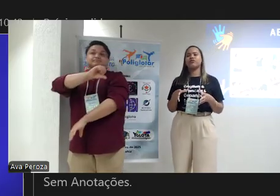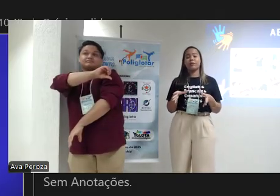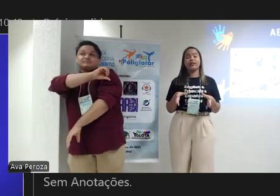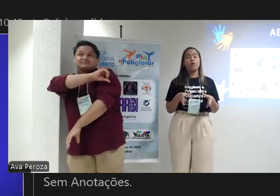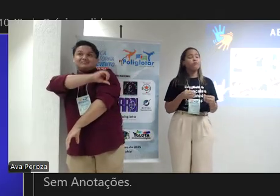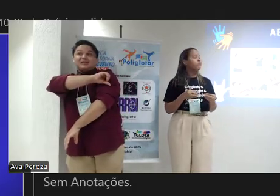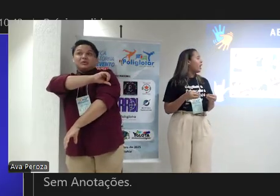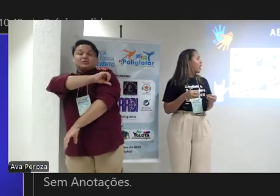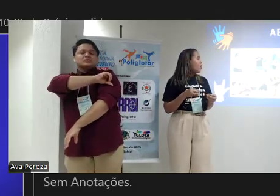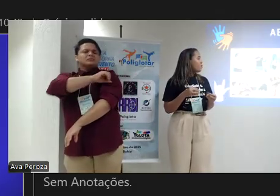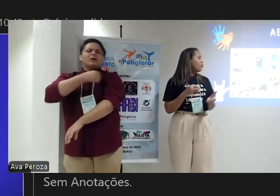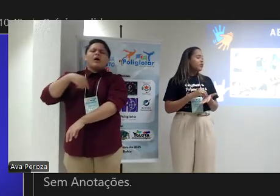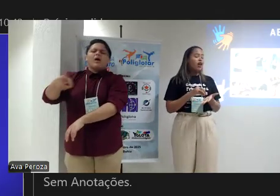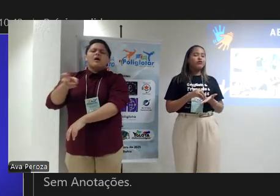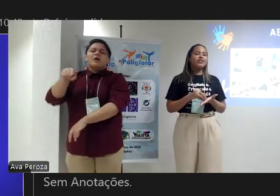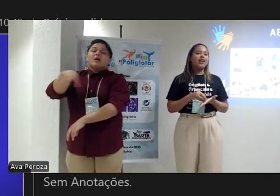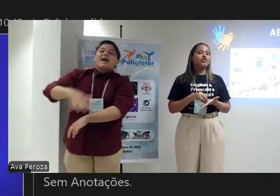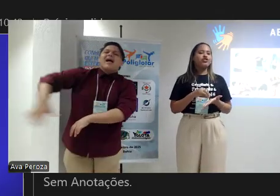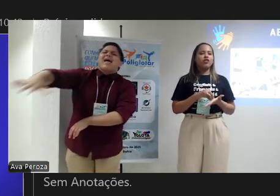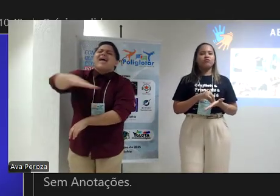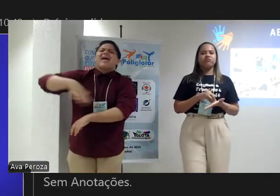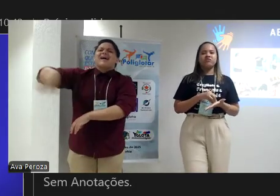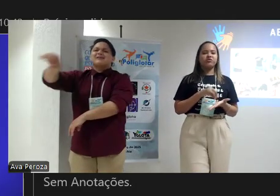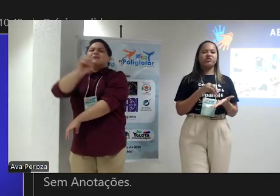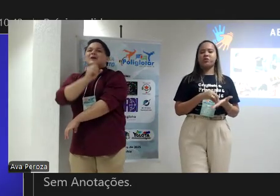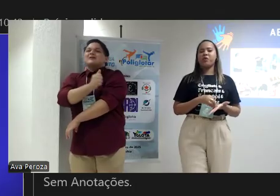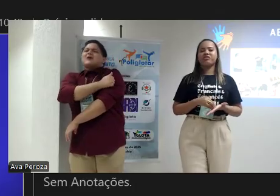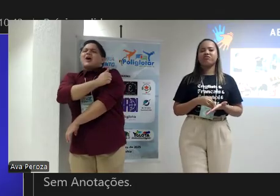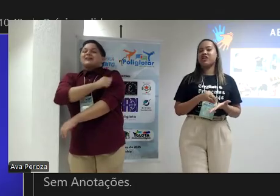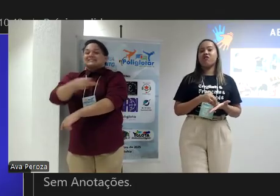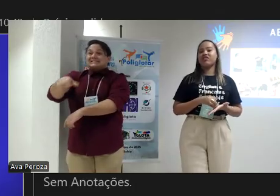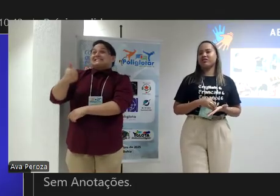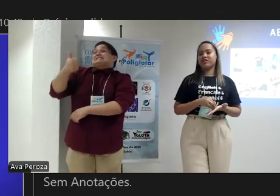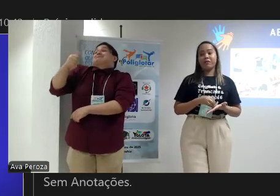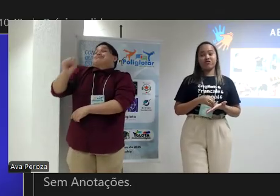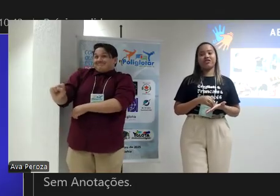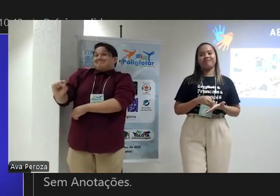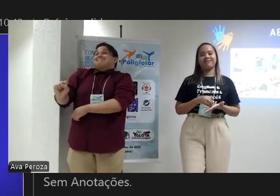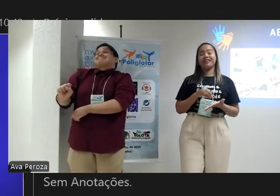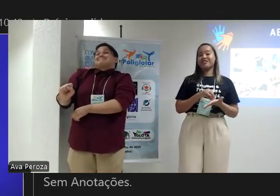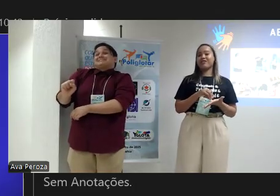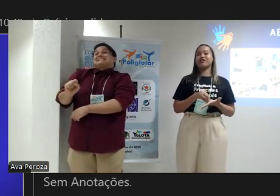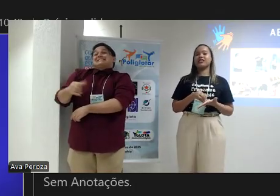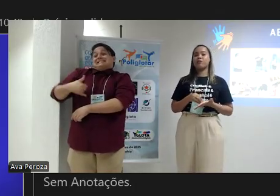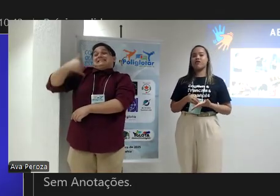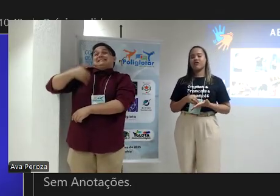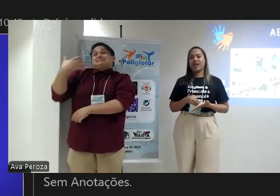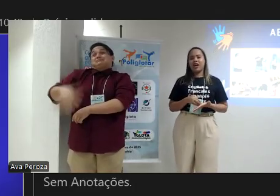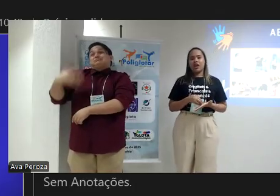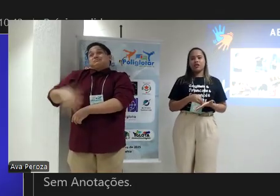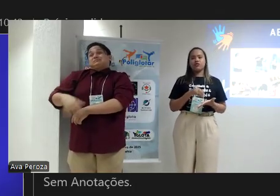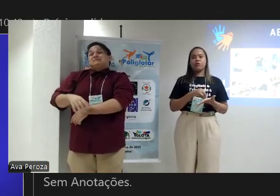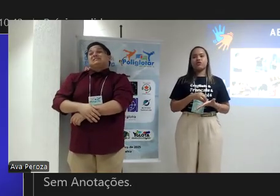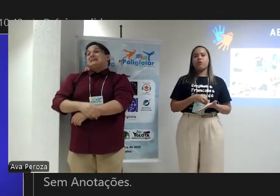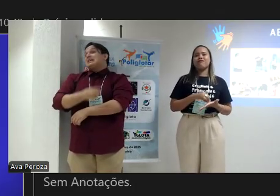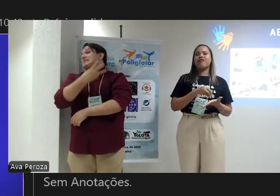ensino fundamental, muitos alunos ali tinham seus 18, 19 anos, imagina, nem estavam no ensino médio.